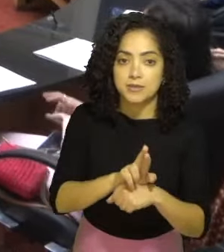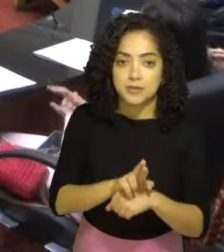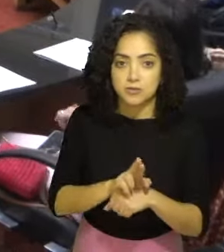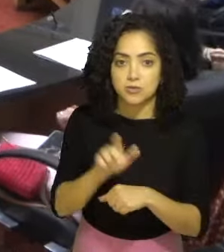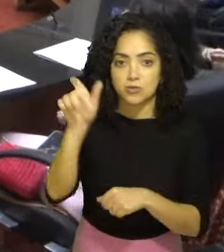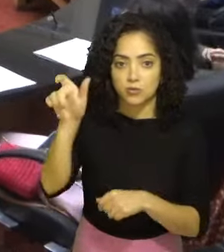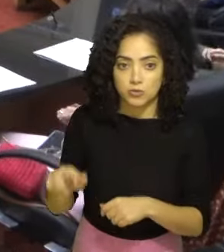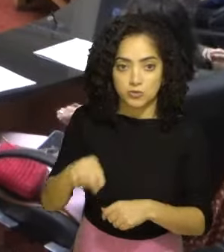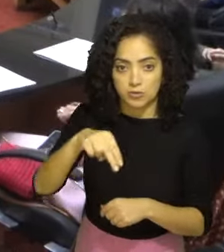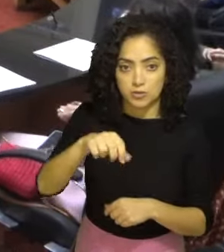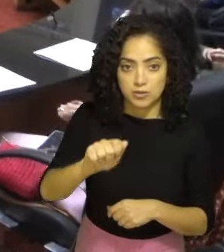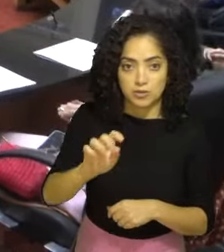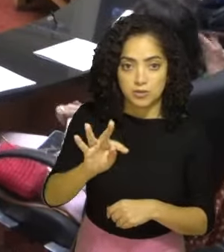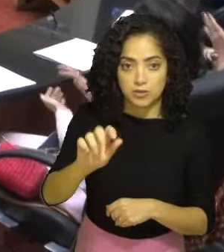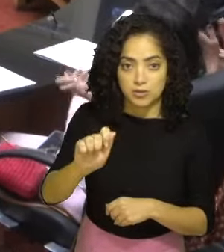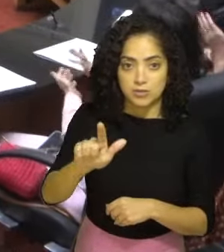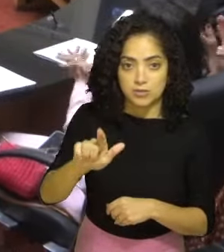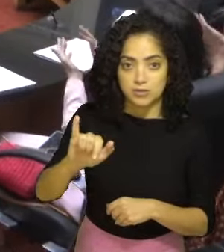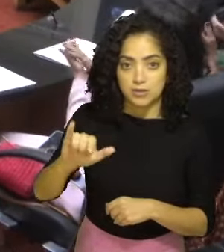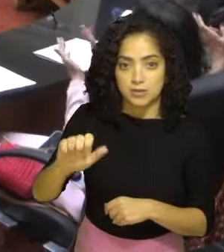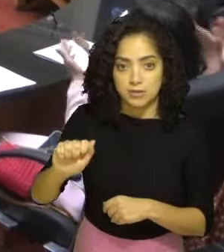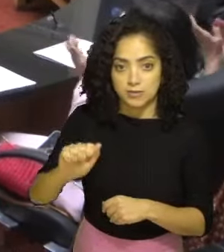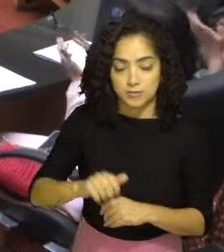senhora Natália da Costa Marchiori.